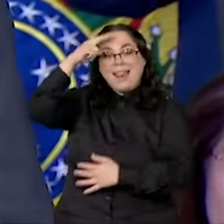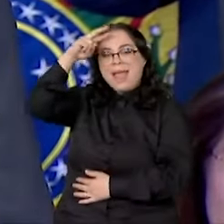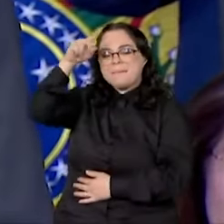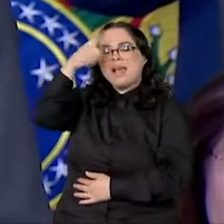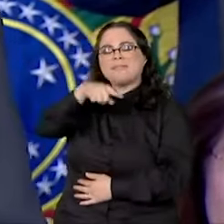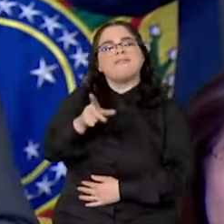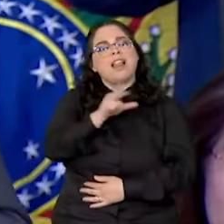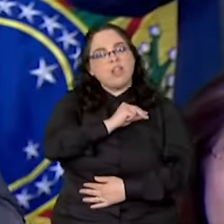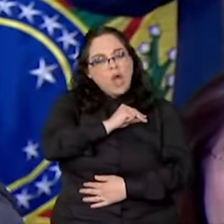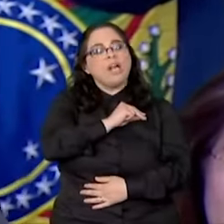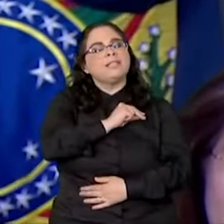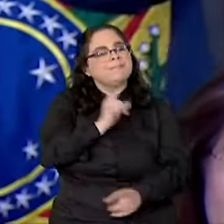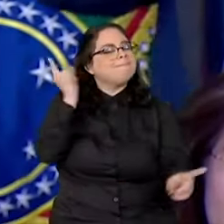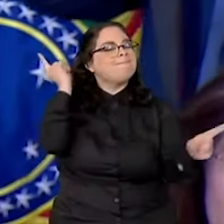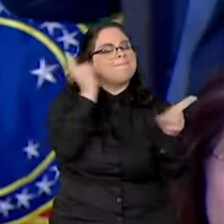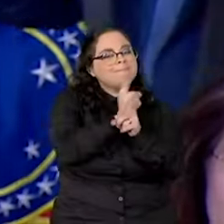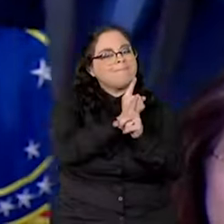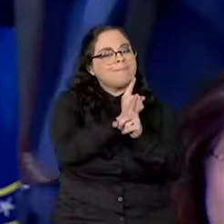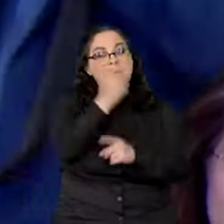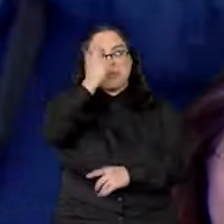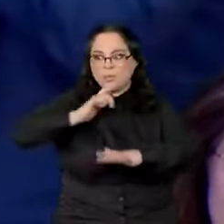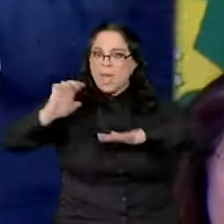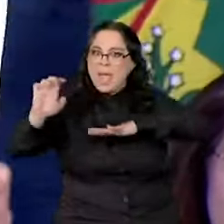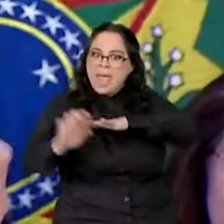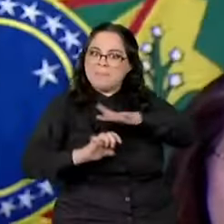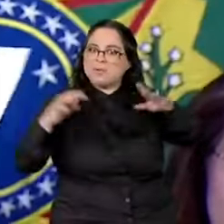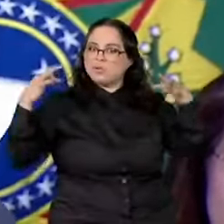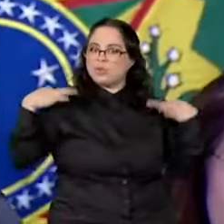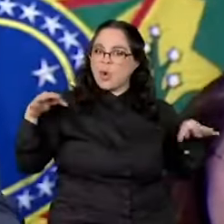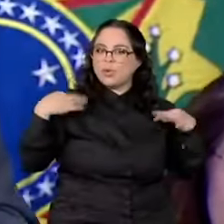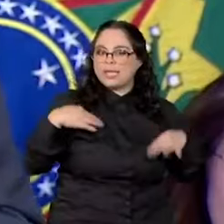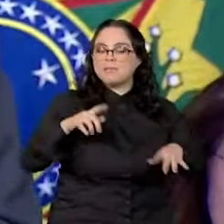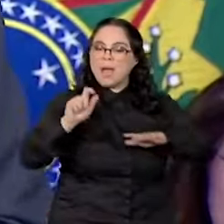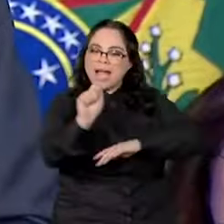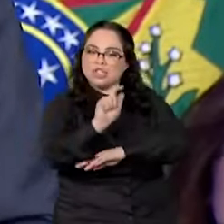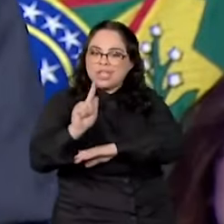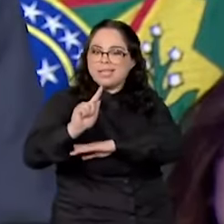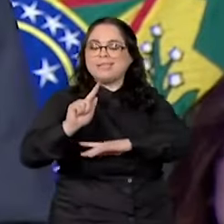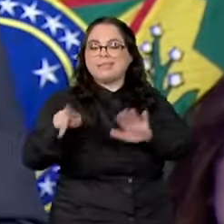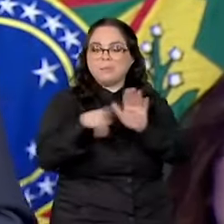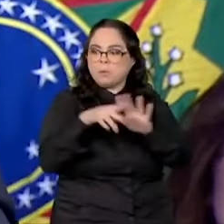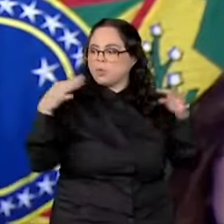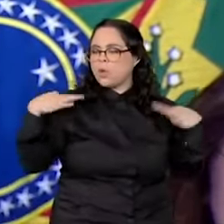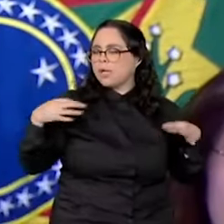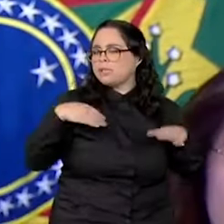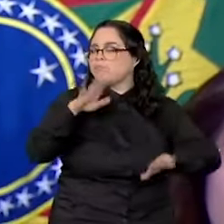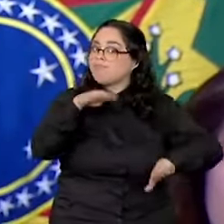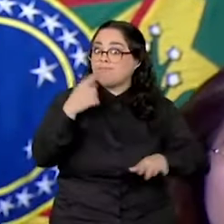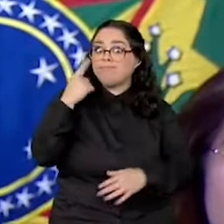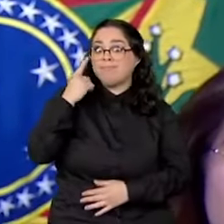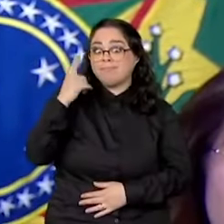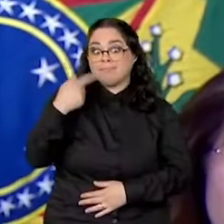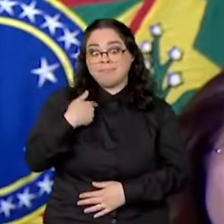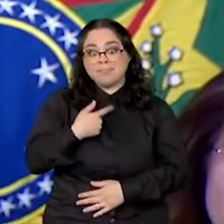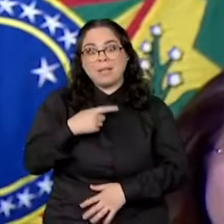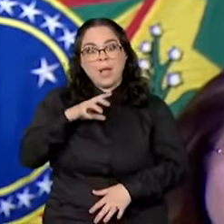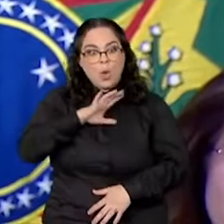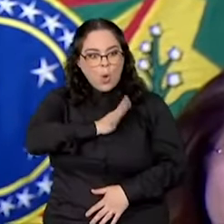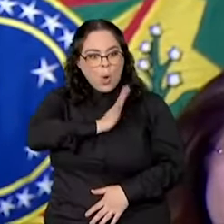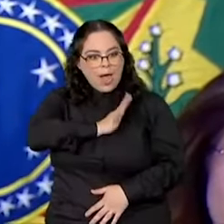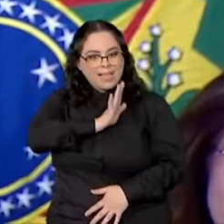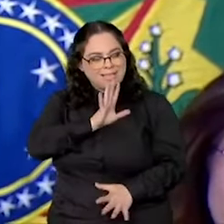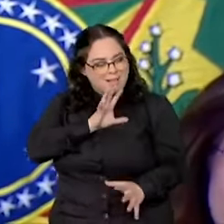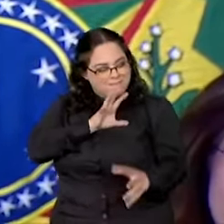dizer, puxa vida, encontrei os empresários do turismo, as agências de turismo, quem sabe eu ganhei um pedacinho do